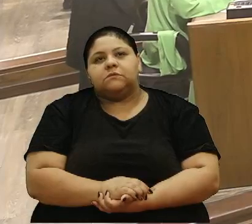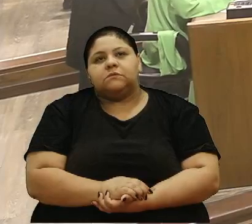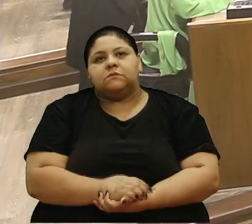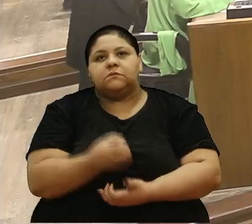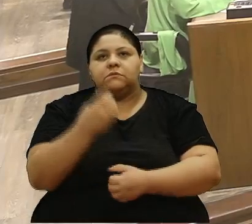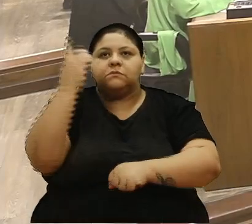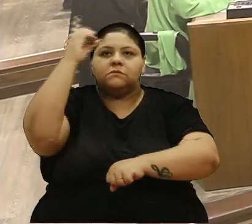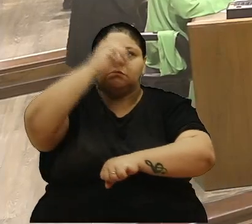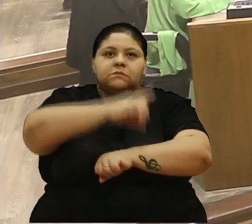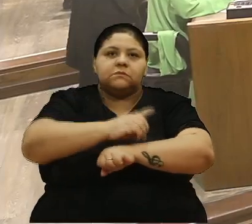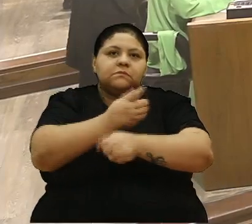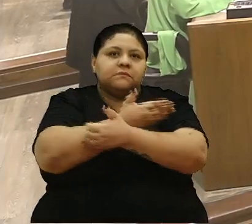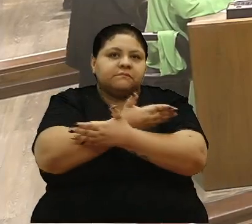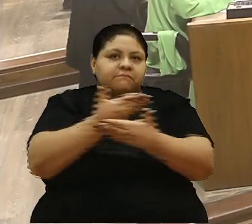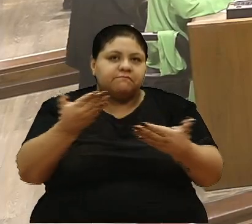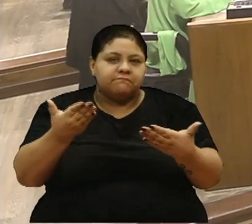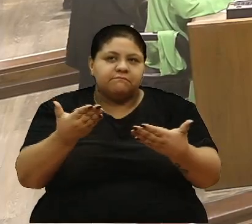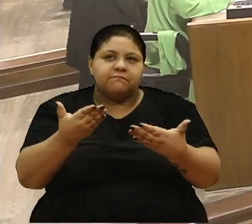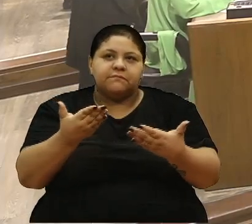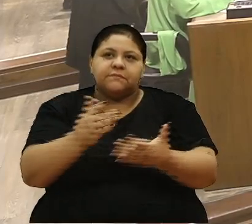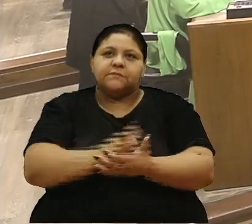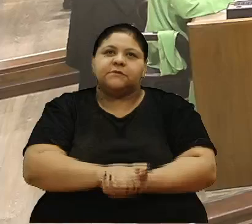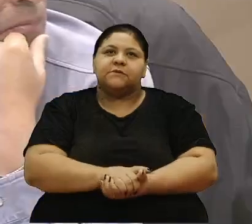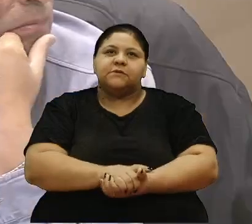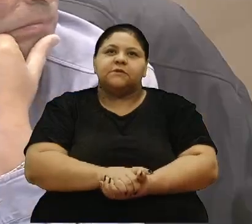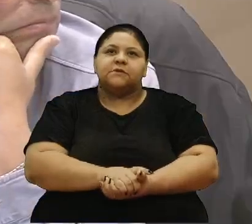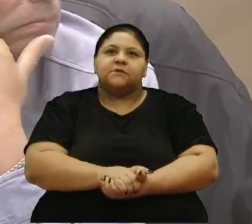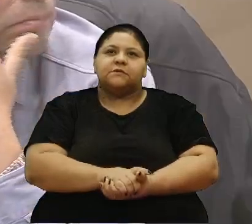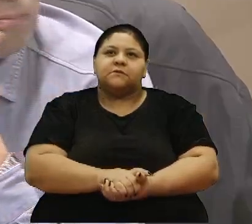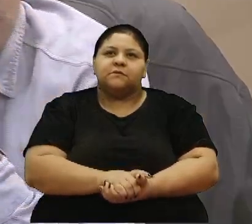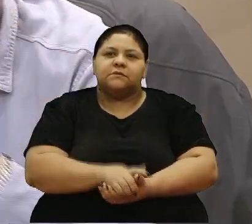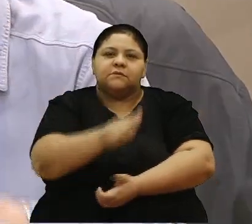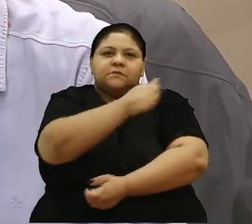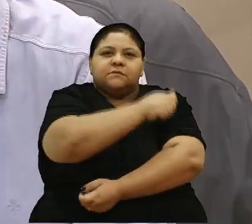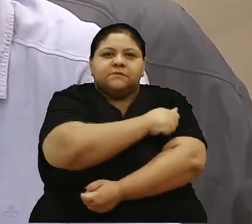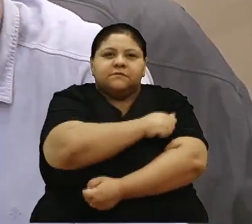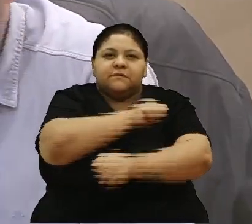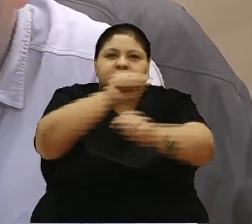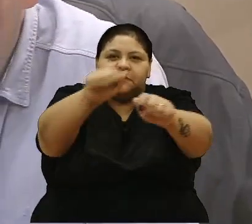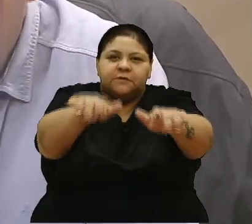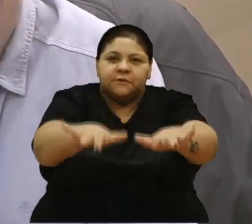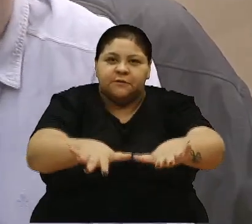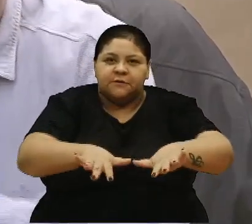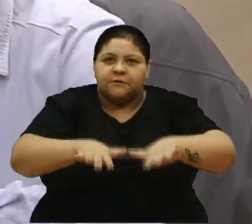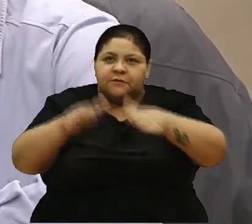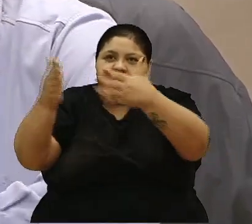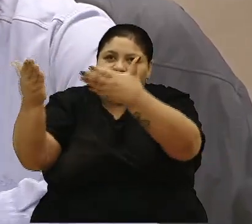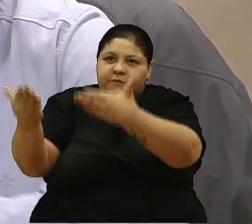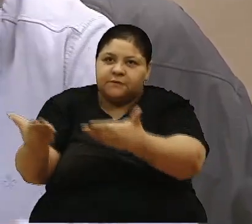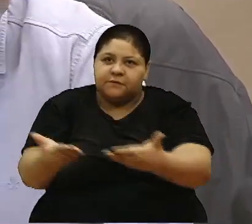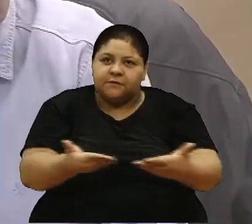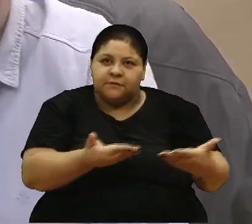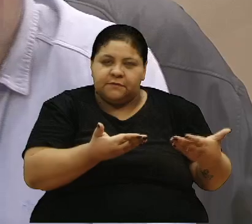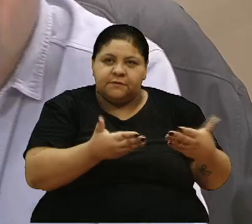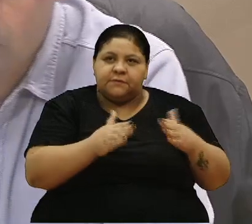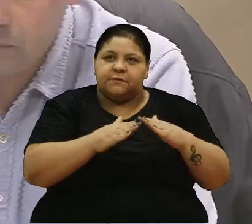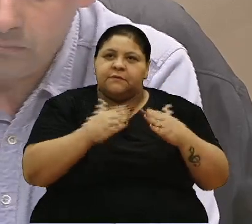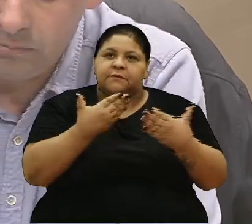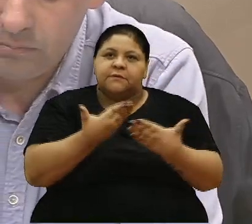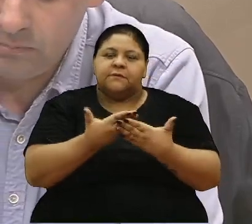Bom dia a todos, bom dia aos que estão aqui no plenário, sejam todos bem-vindos, pessoal da escola